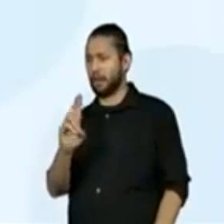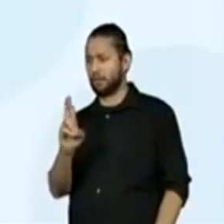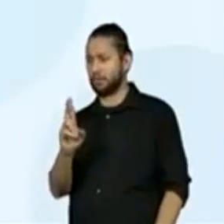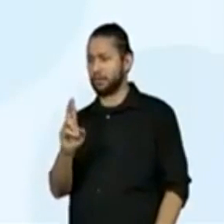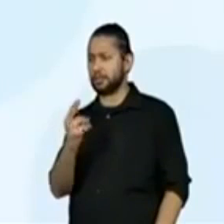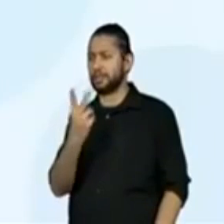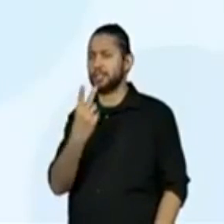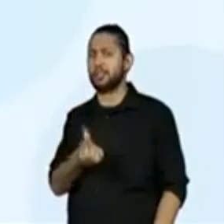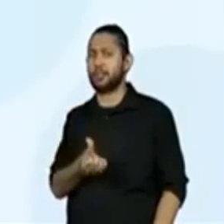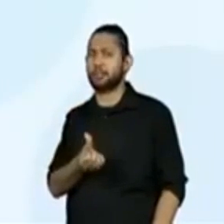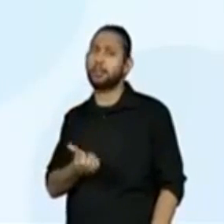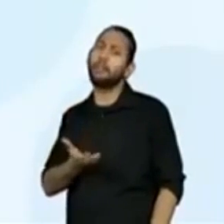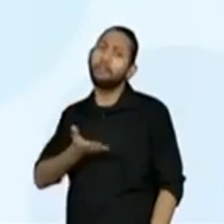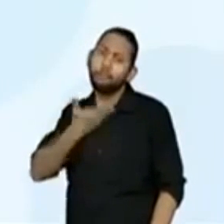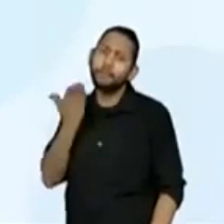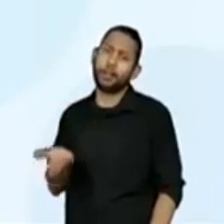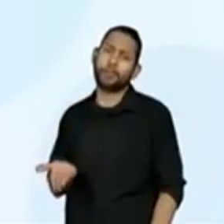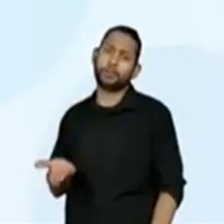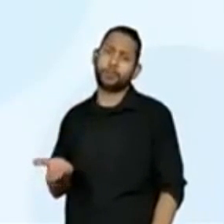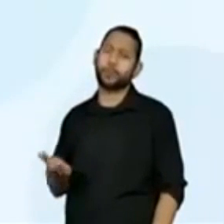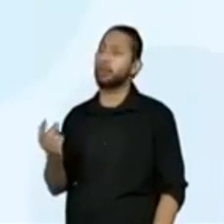2,26? Fácil.